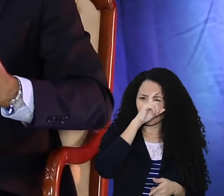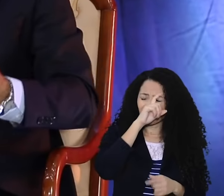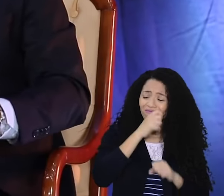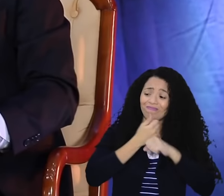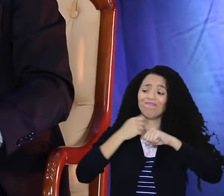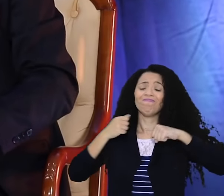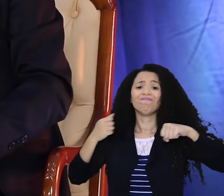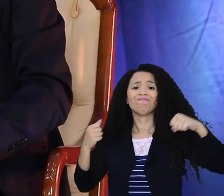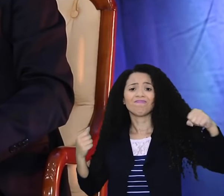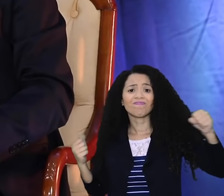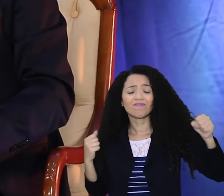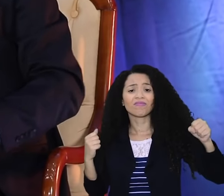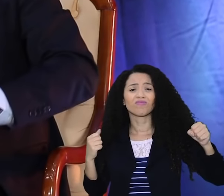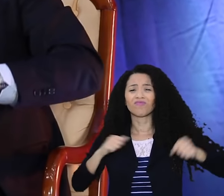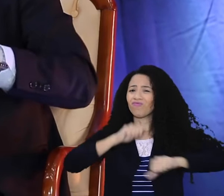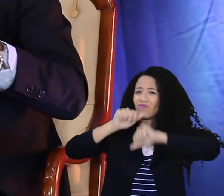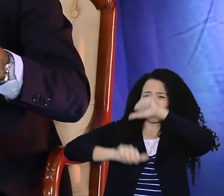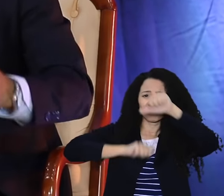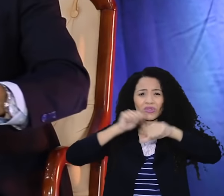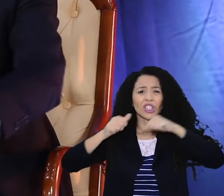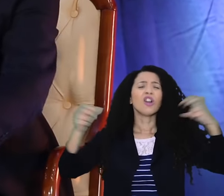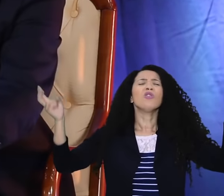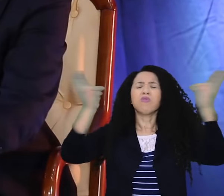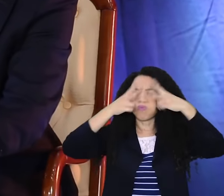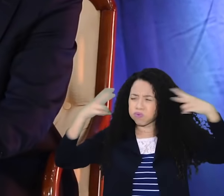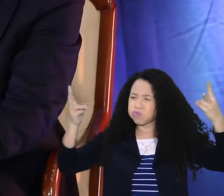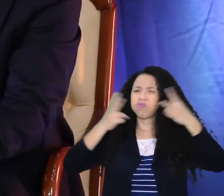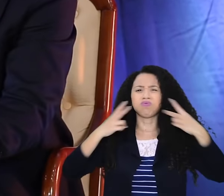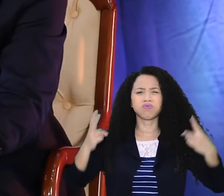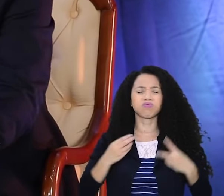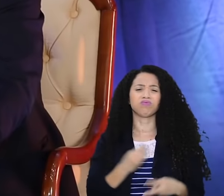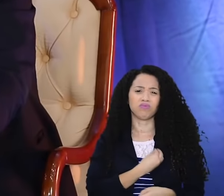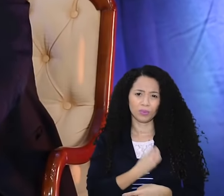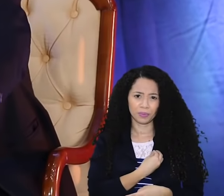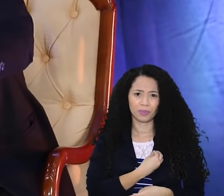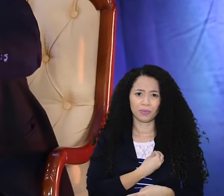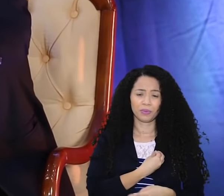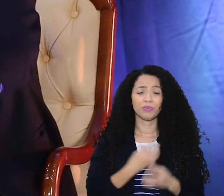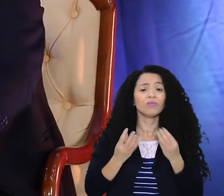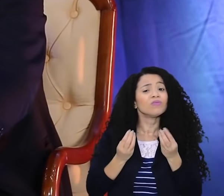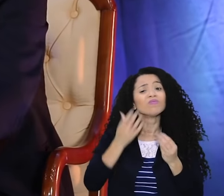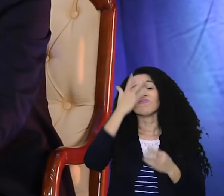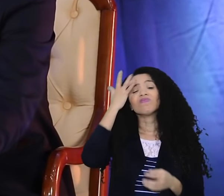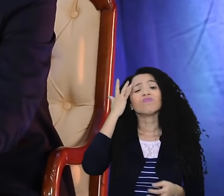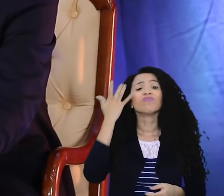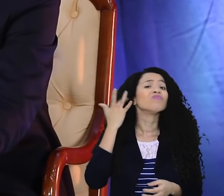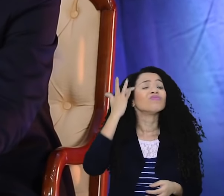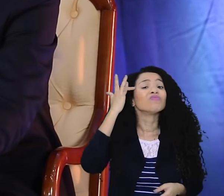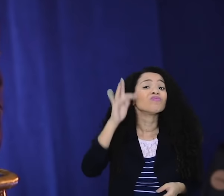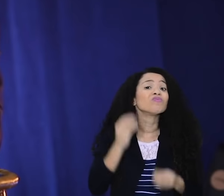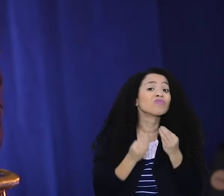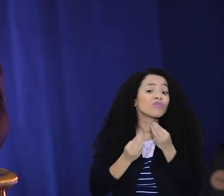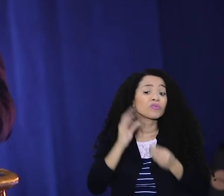aumentou, cresceu e de repente virou uma tempestade na nossa vida. O problema é que muitas pessoas não sabem como lidar